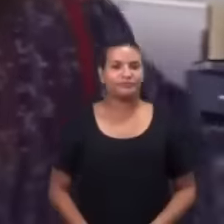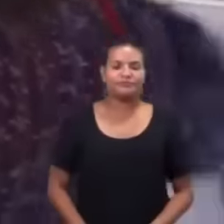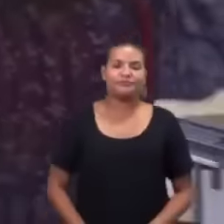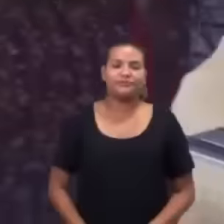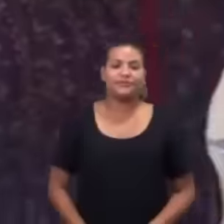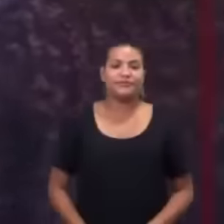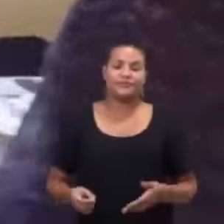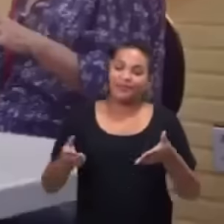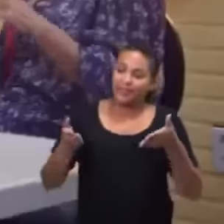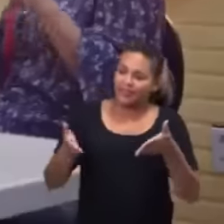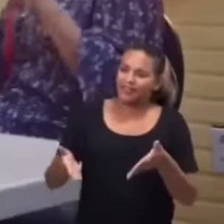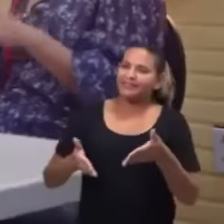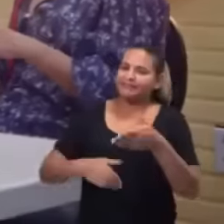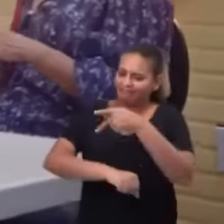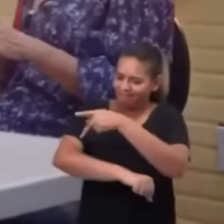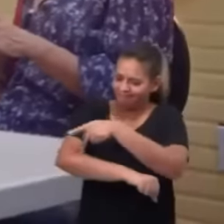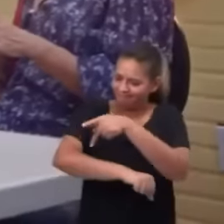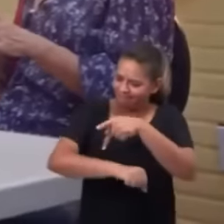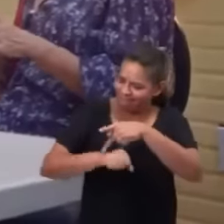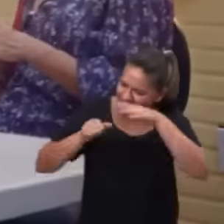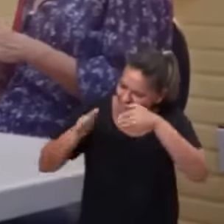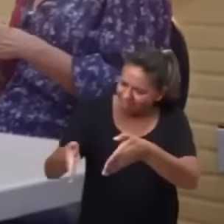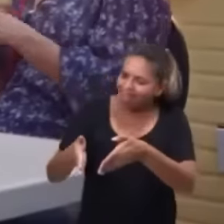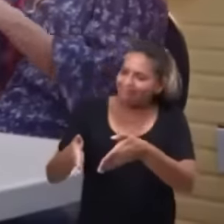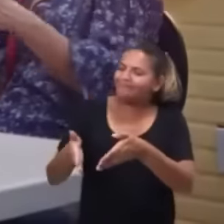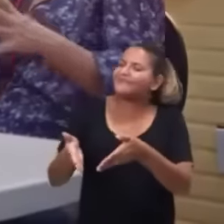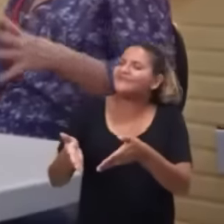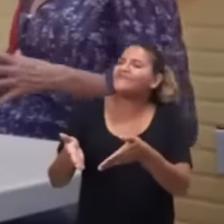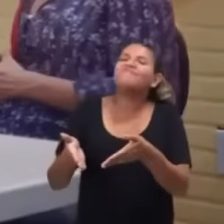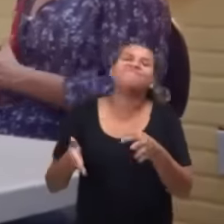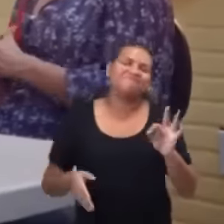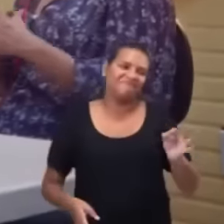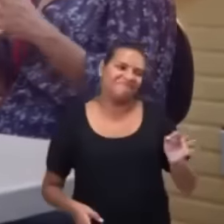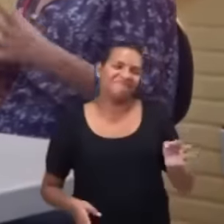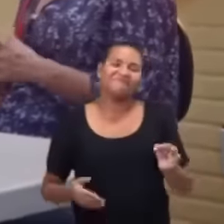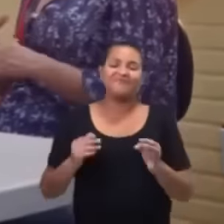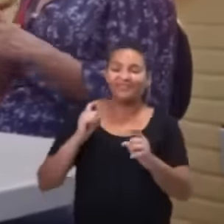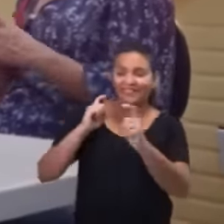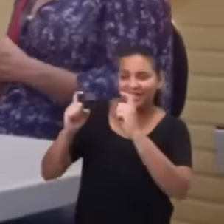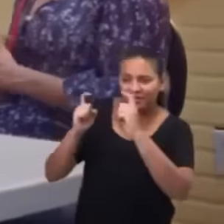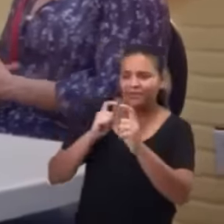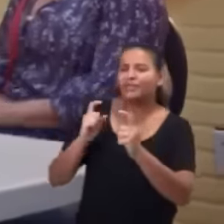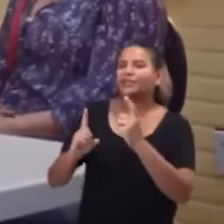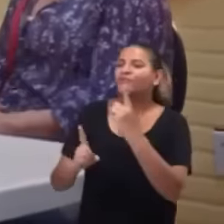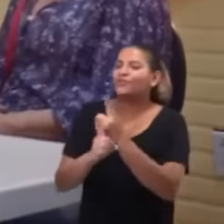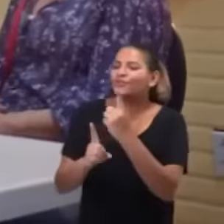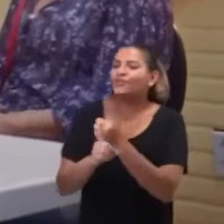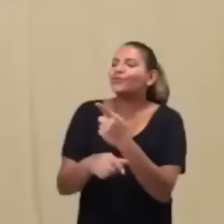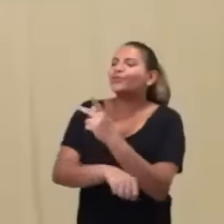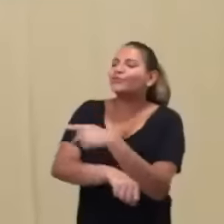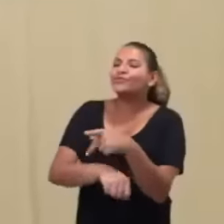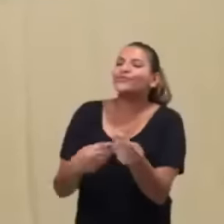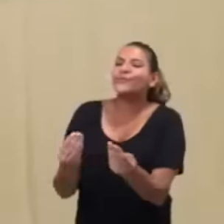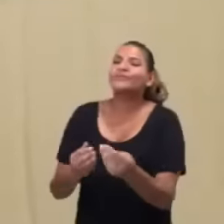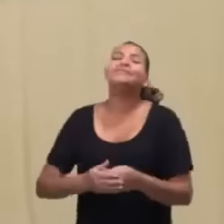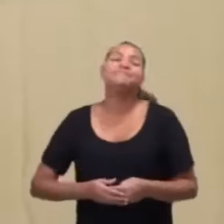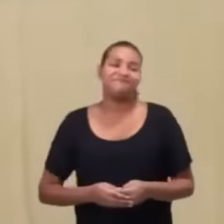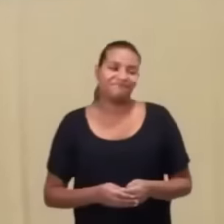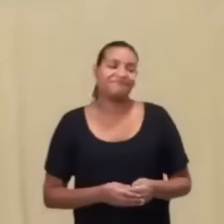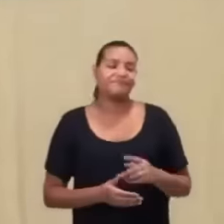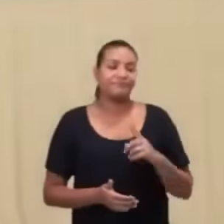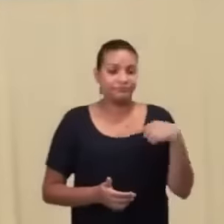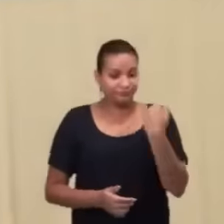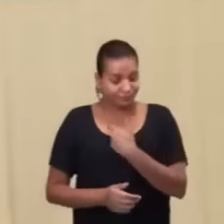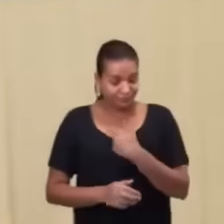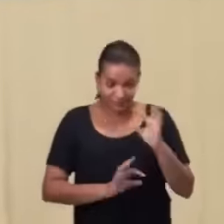Aqui é onde pulsa o coração pedagógico da escola, né? Como que funcionam as reuniões, os encontros de vocês? Pronto, os nossos